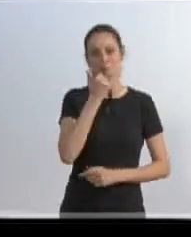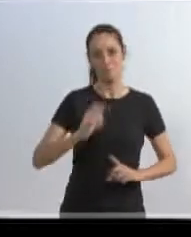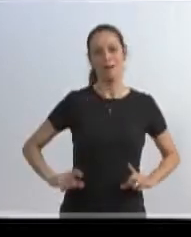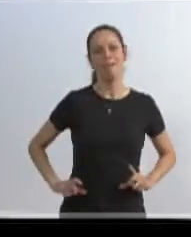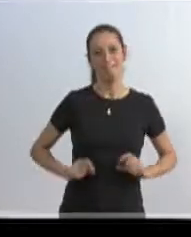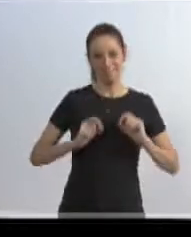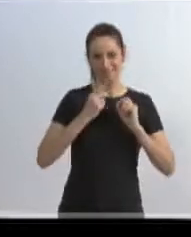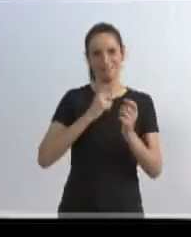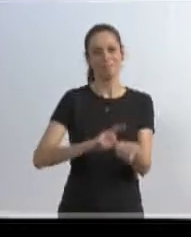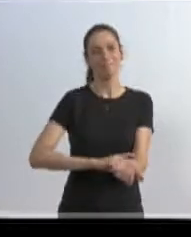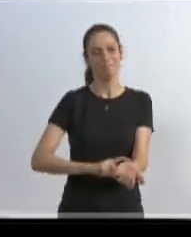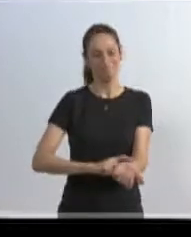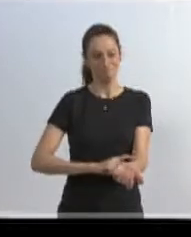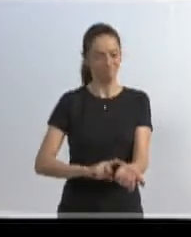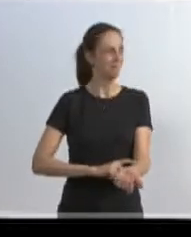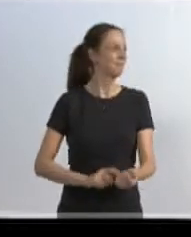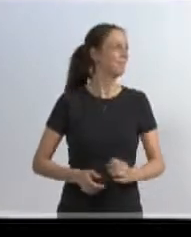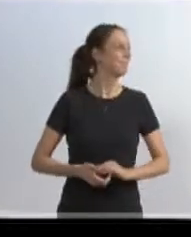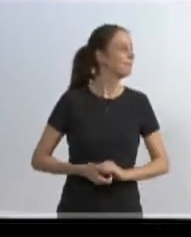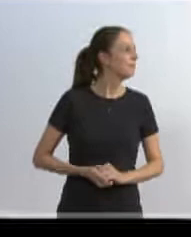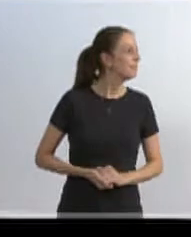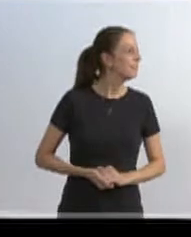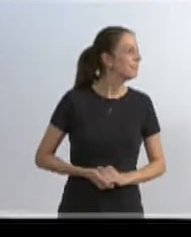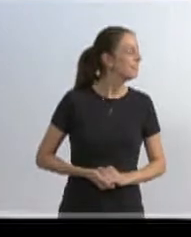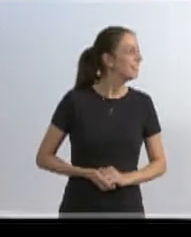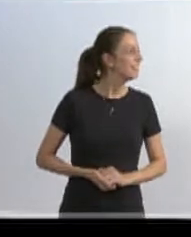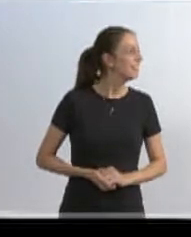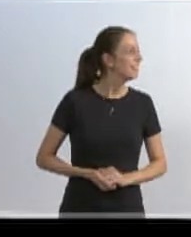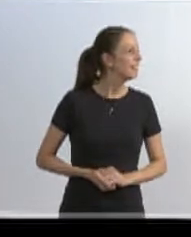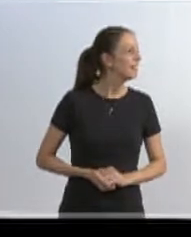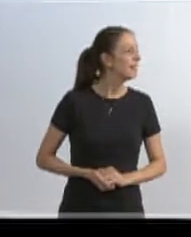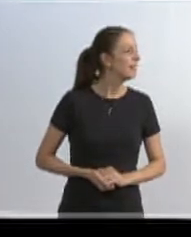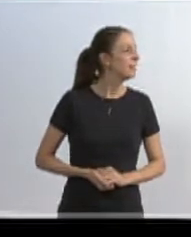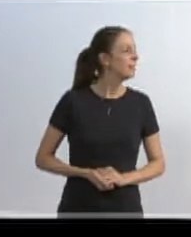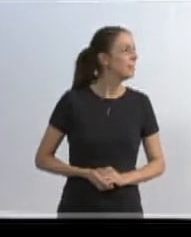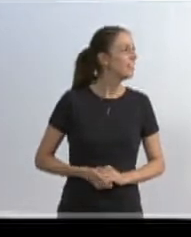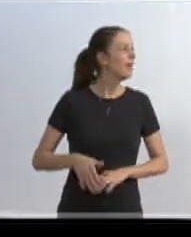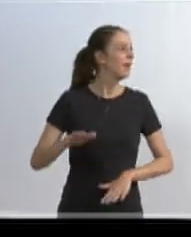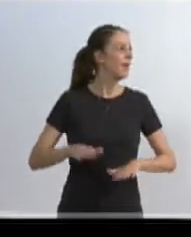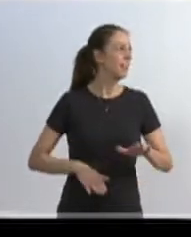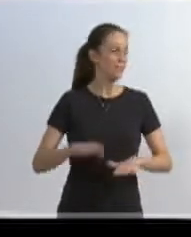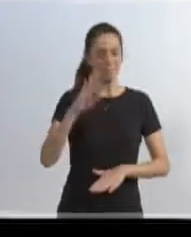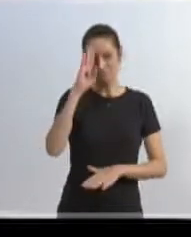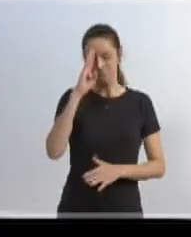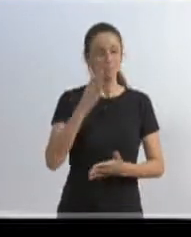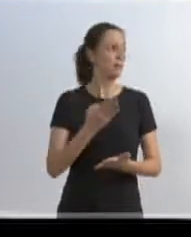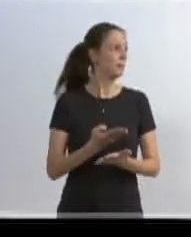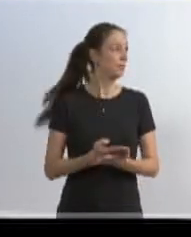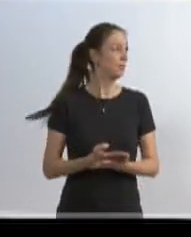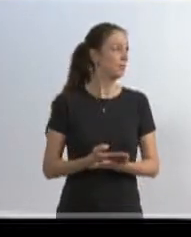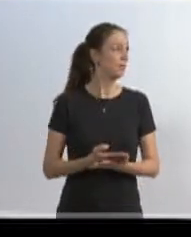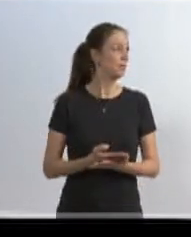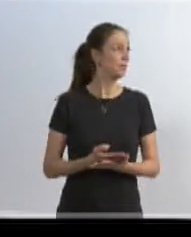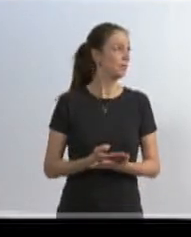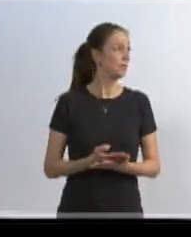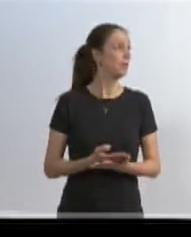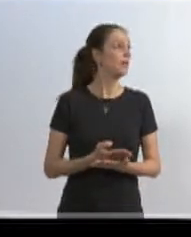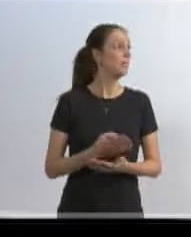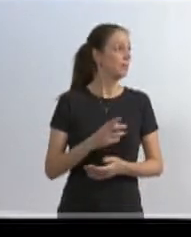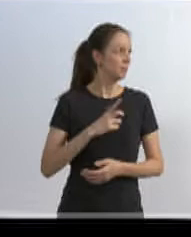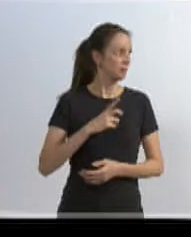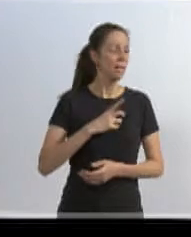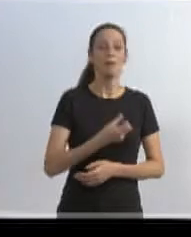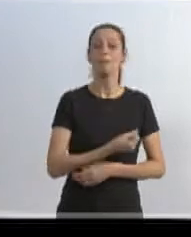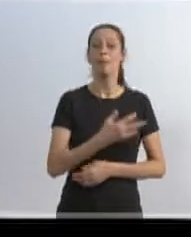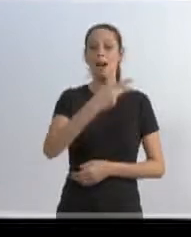Heróis de mentirinha ficam voando e às vezes eu não acredito nisso. Eu acredito que tem vários heróis